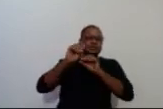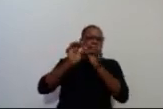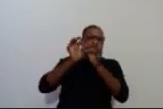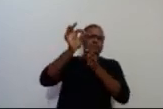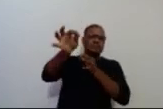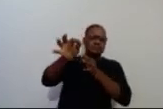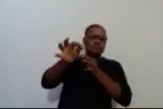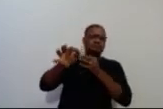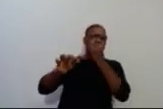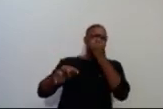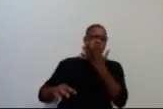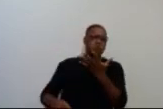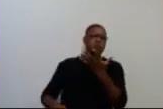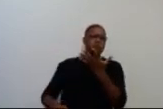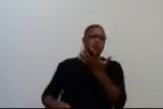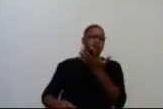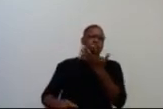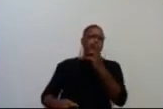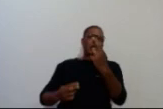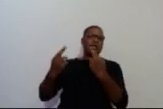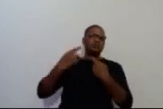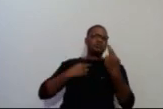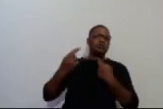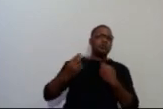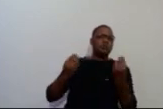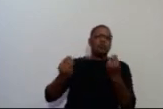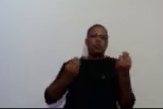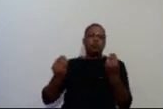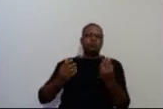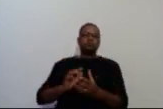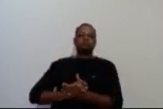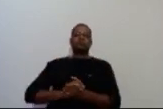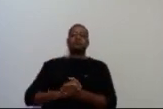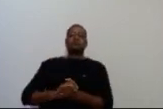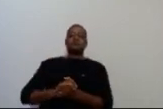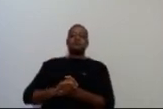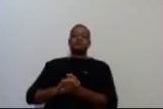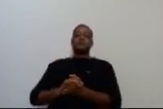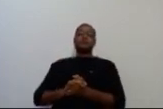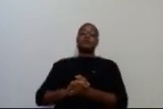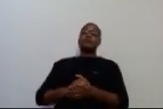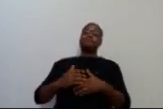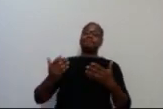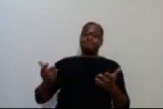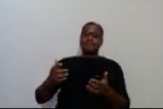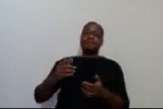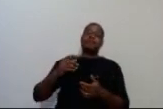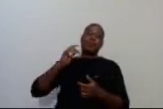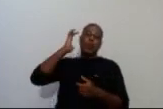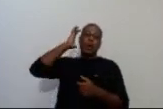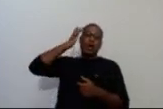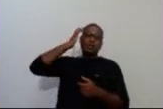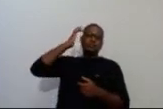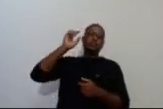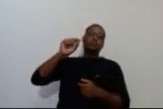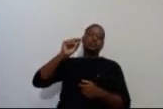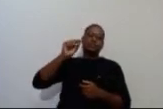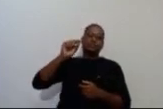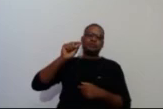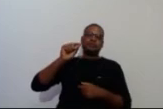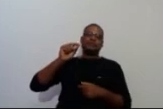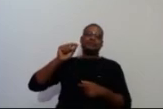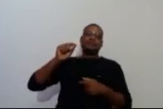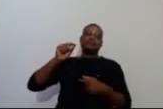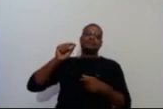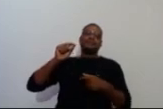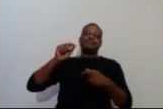Bem, eu acho que a fala que povoou esses momentos aqui nosso mostra